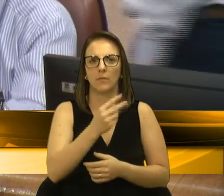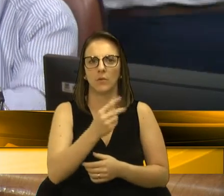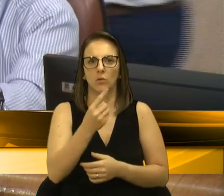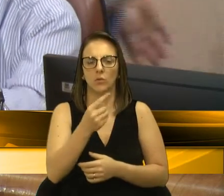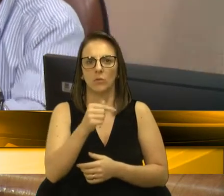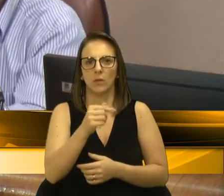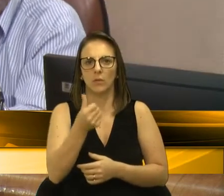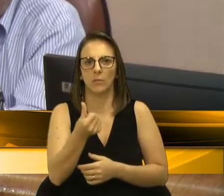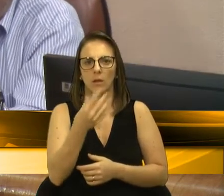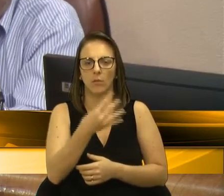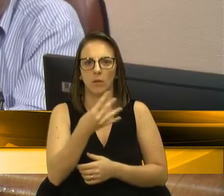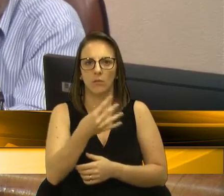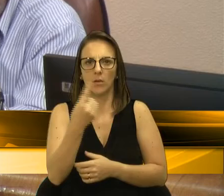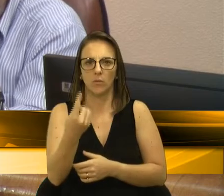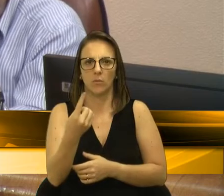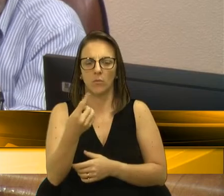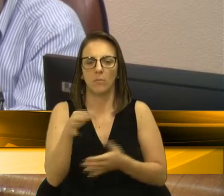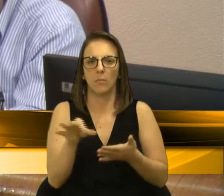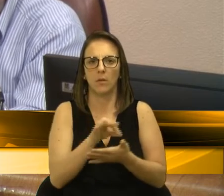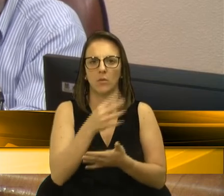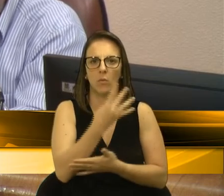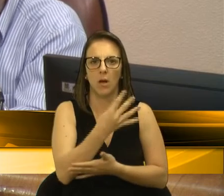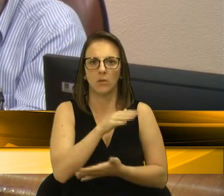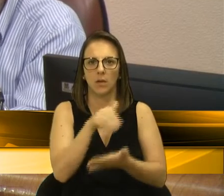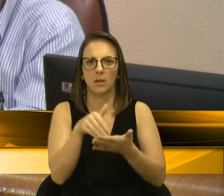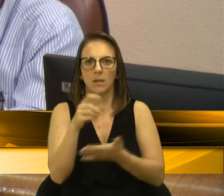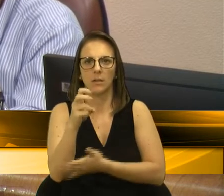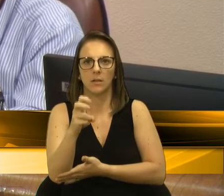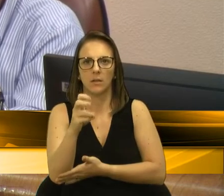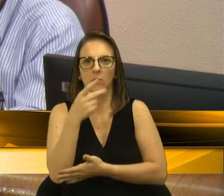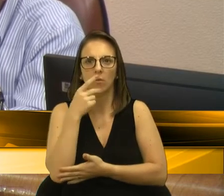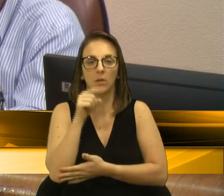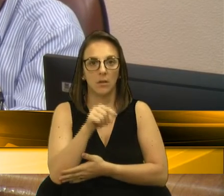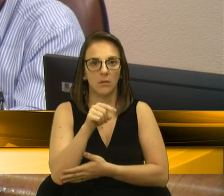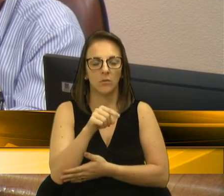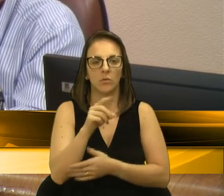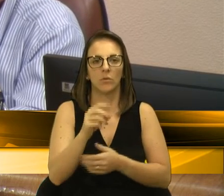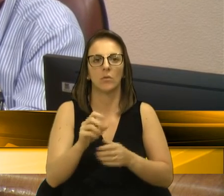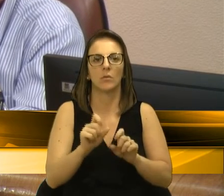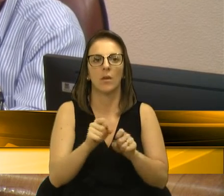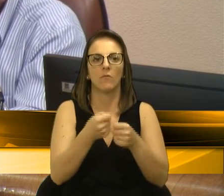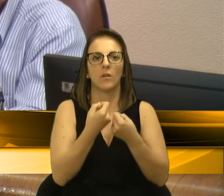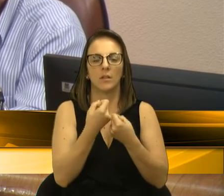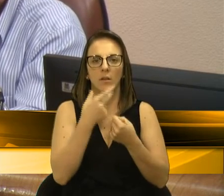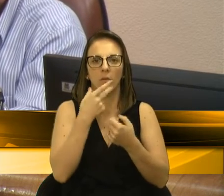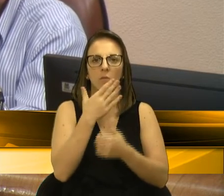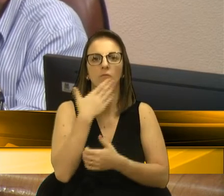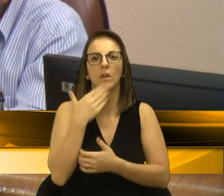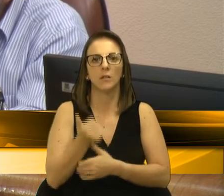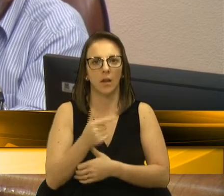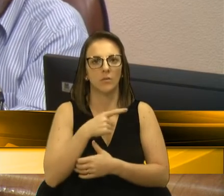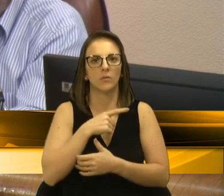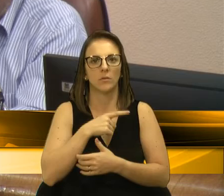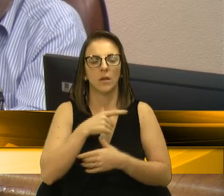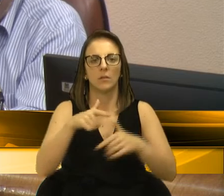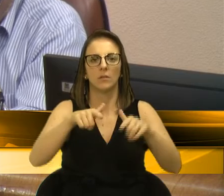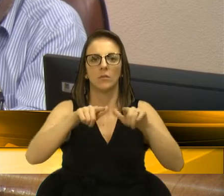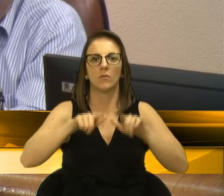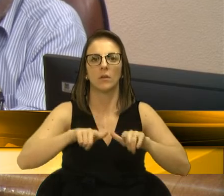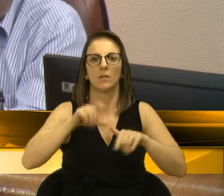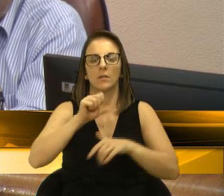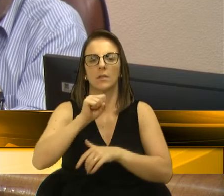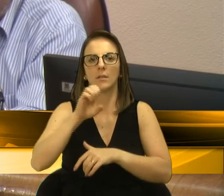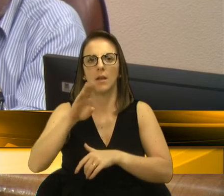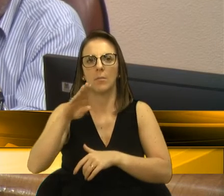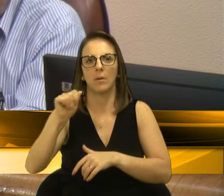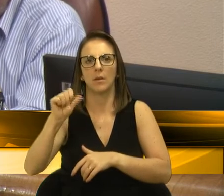21.76441, páginas 4 a 5. Nesse quesito, a defesa argumentou a vantagem da certificação SEBAS, aduzindo que a